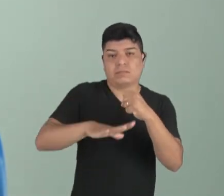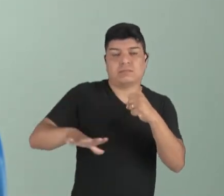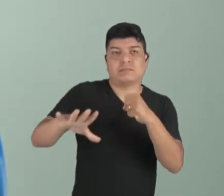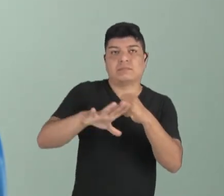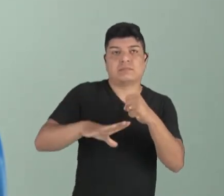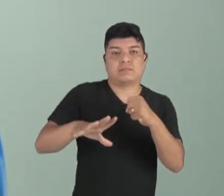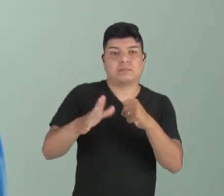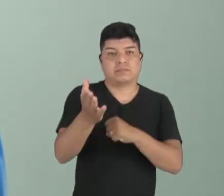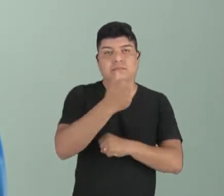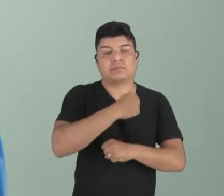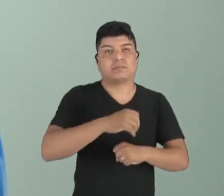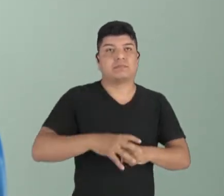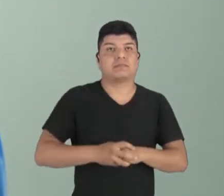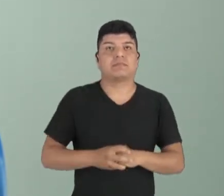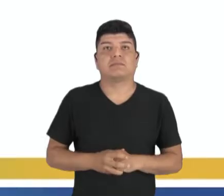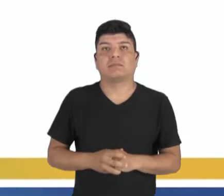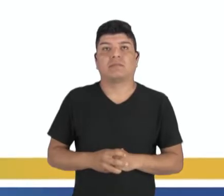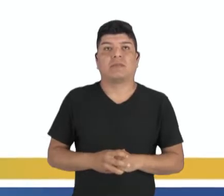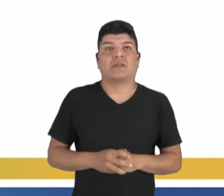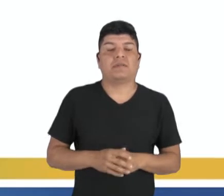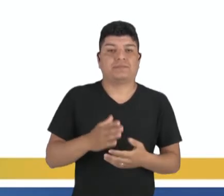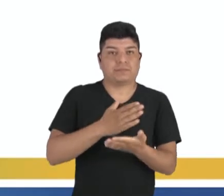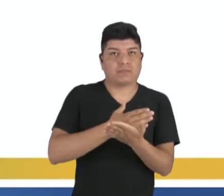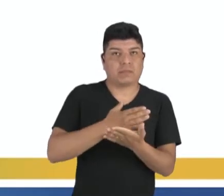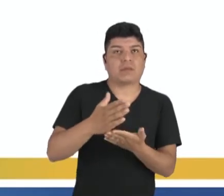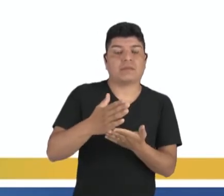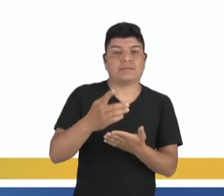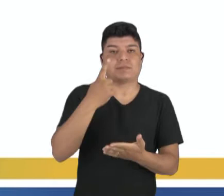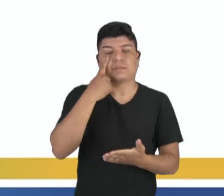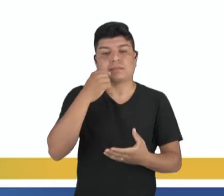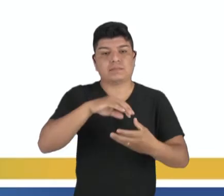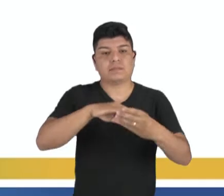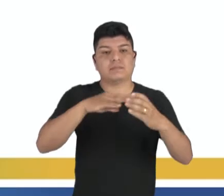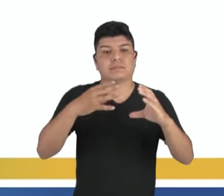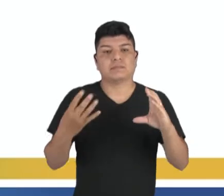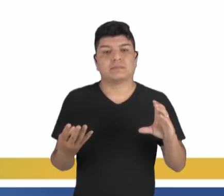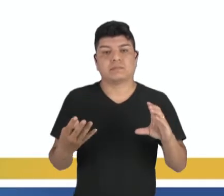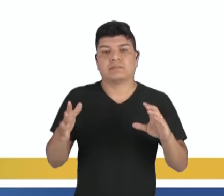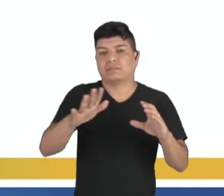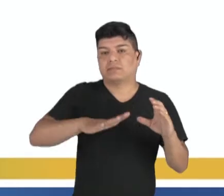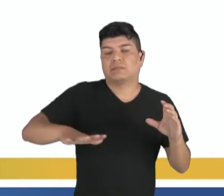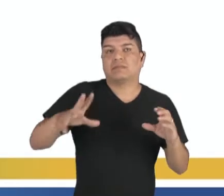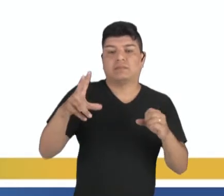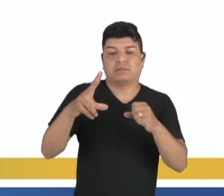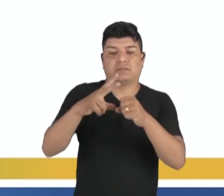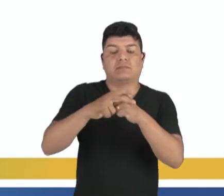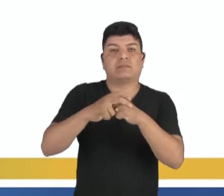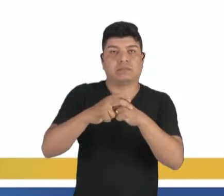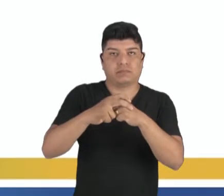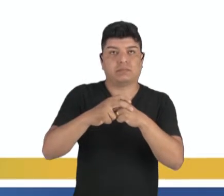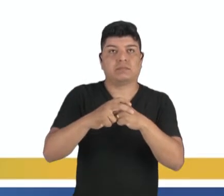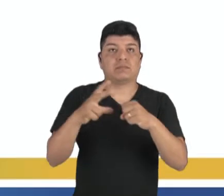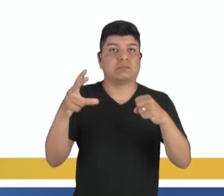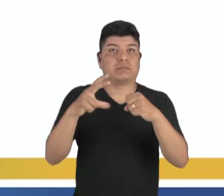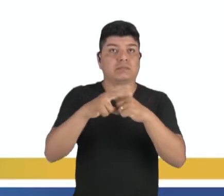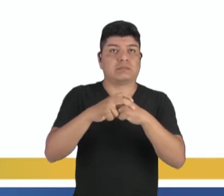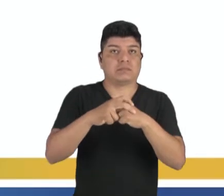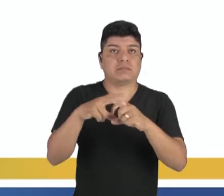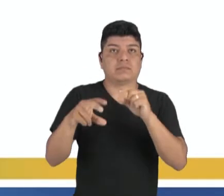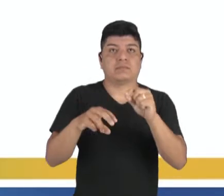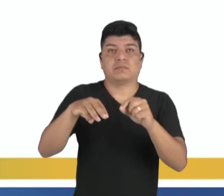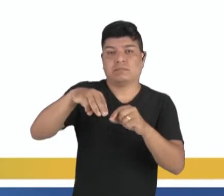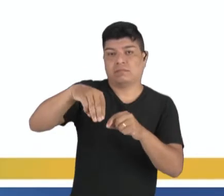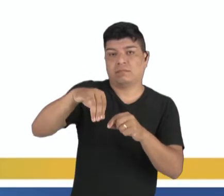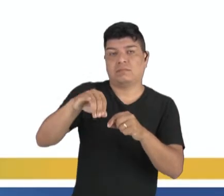geral. Vamos lá? Então, para começar, nós vamos ver as características gerais dos vírus. Os vírus, eles